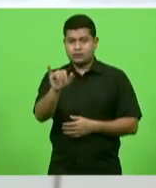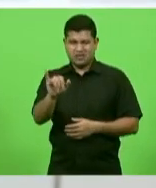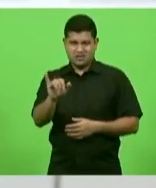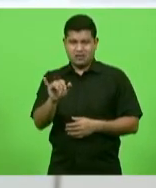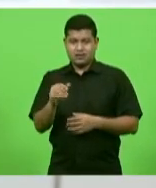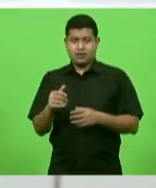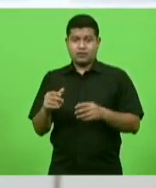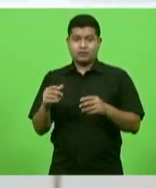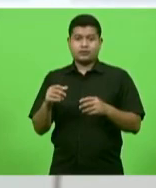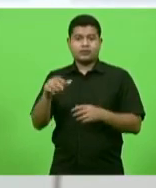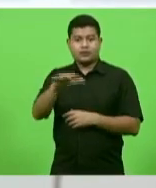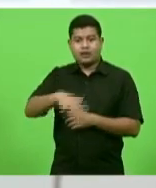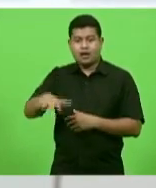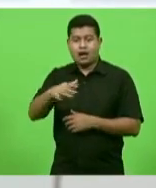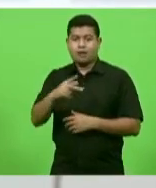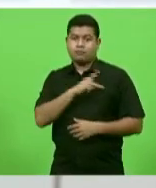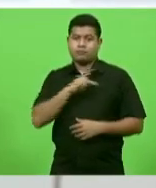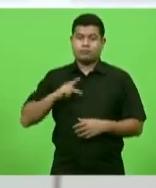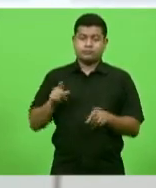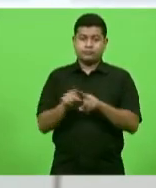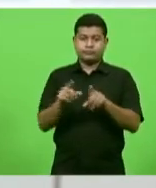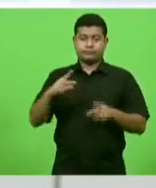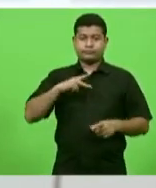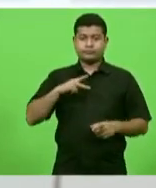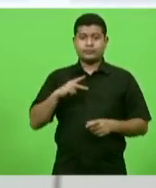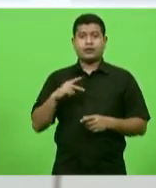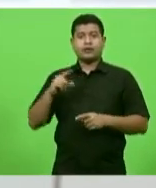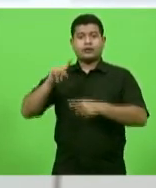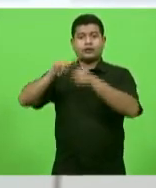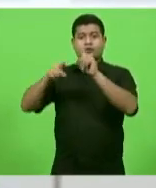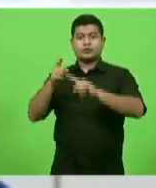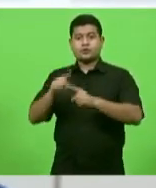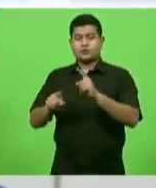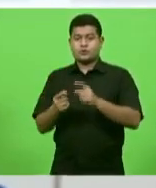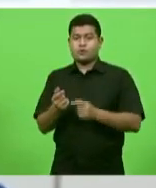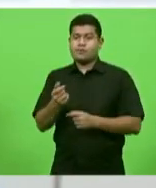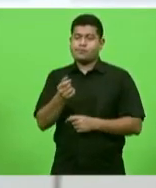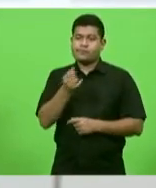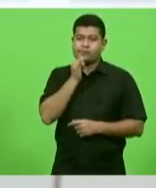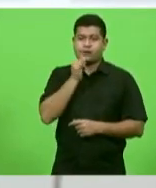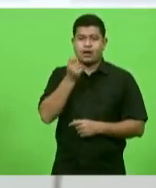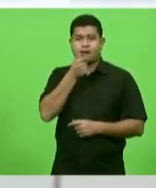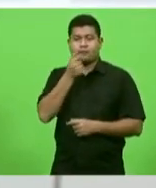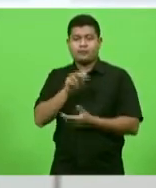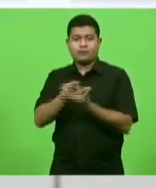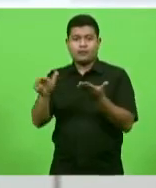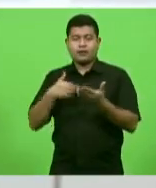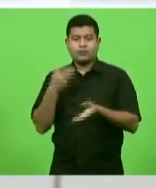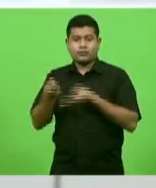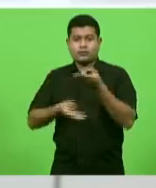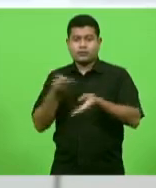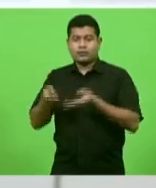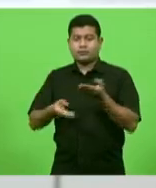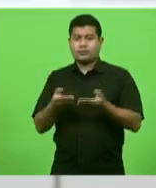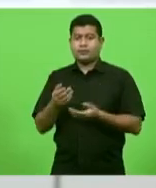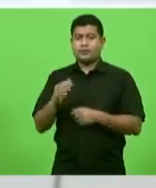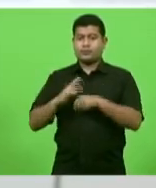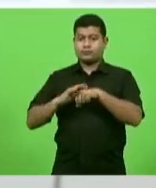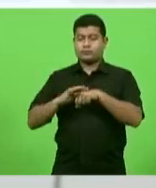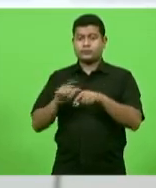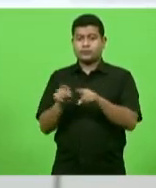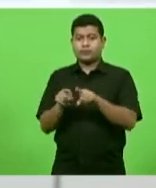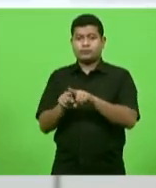privadas insumos para tratamento de pacientes e contratação de mão de obra